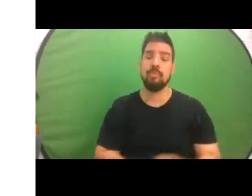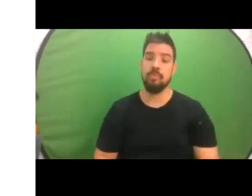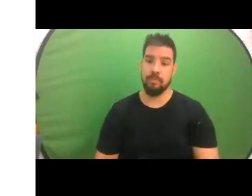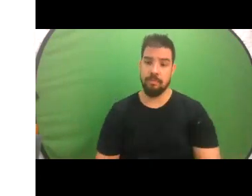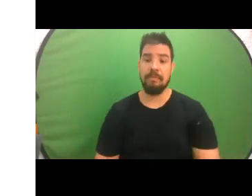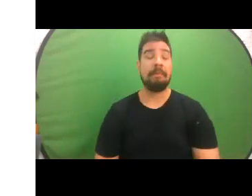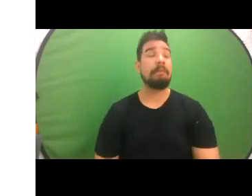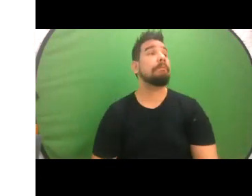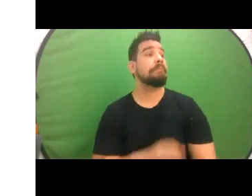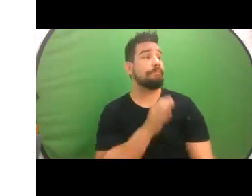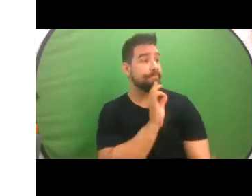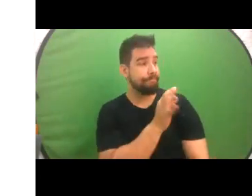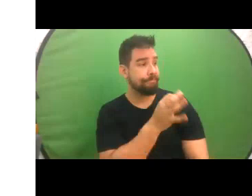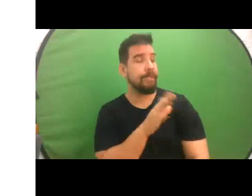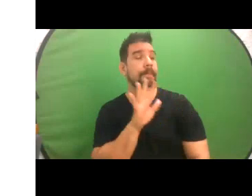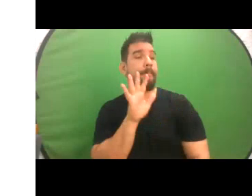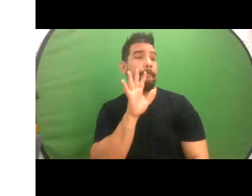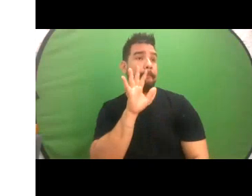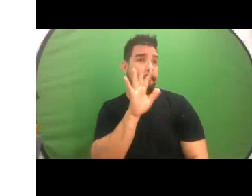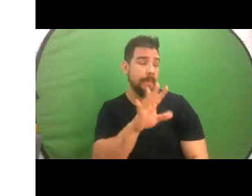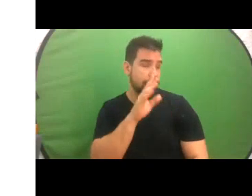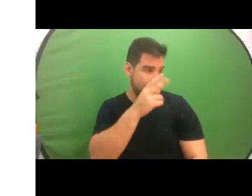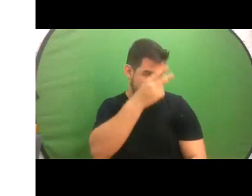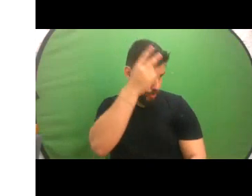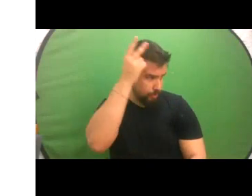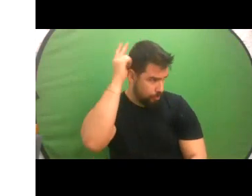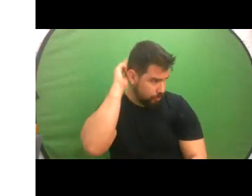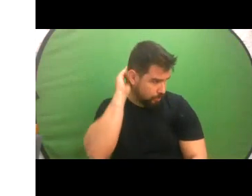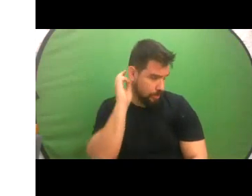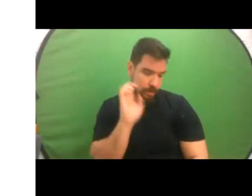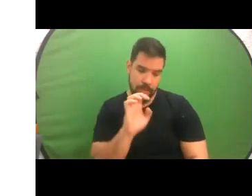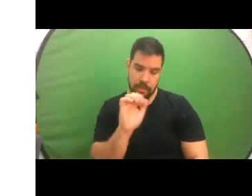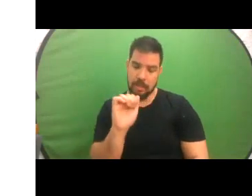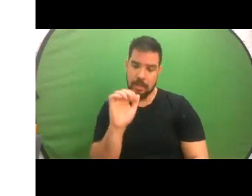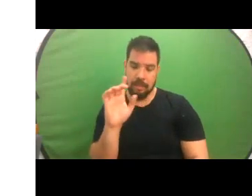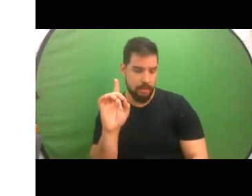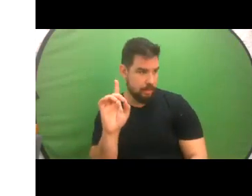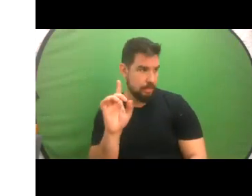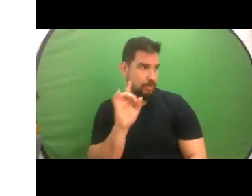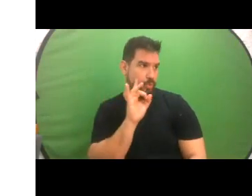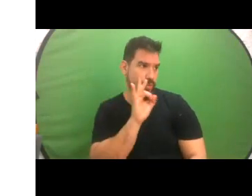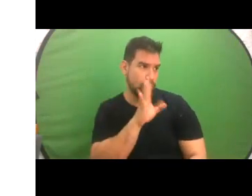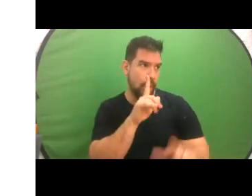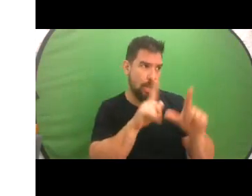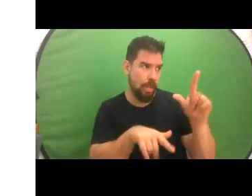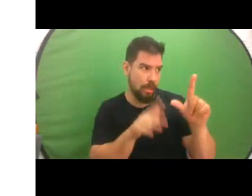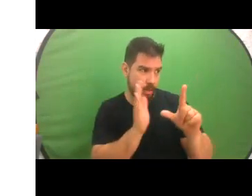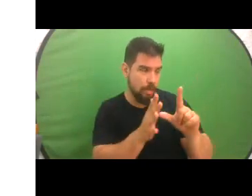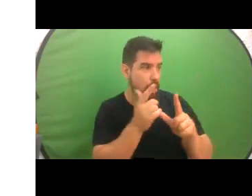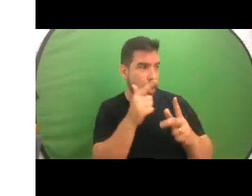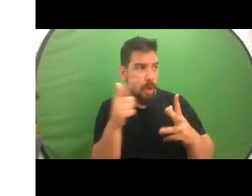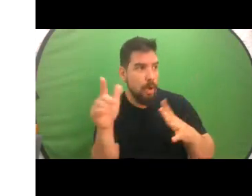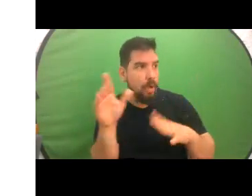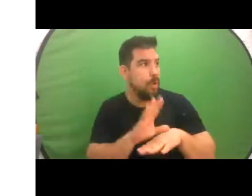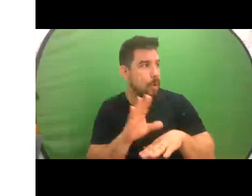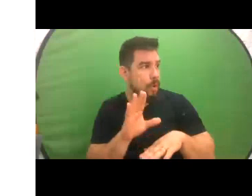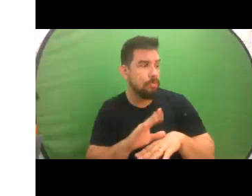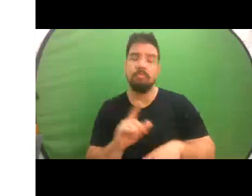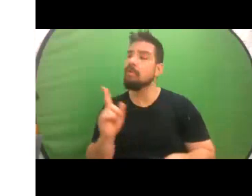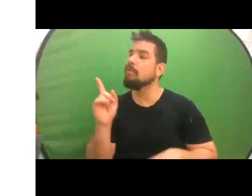vestibular EAD para fazer letras e libras? Não tem outros cursos? Aí você pode conhecer a página